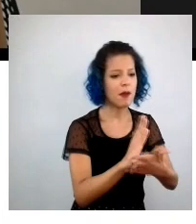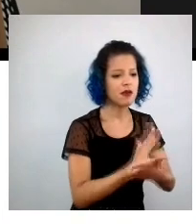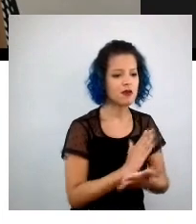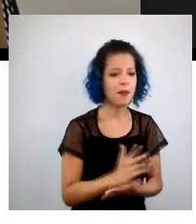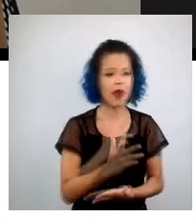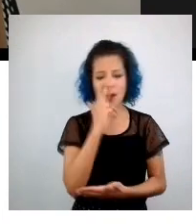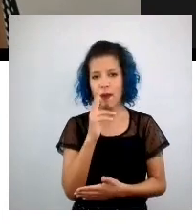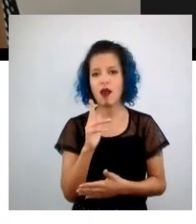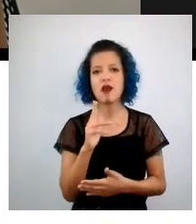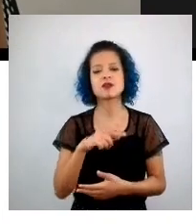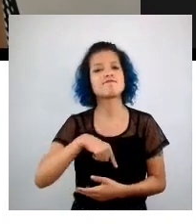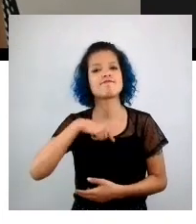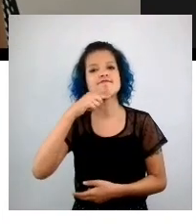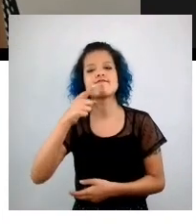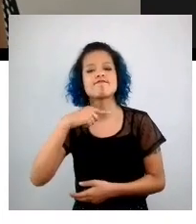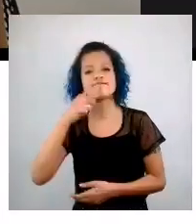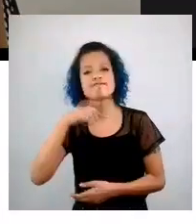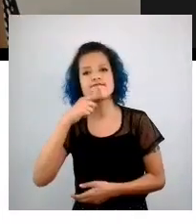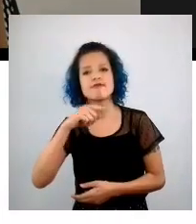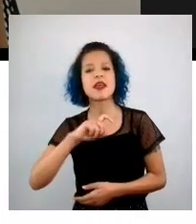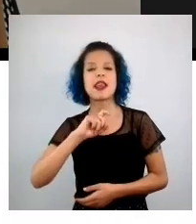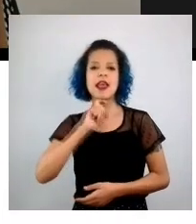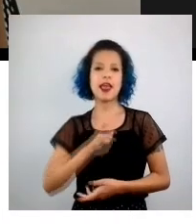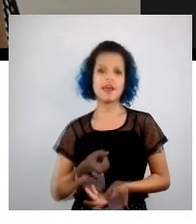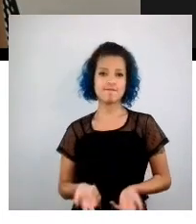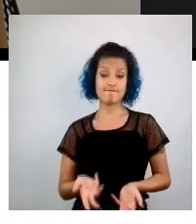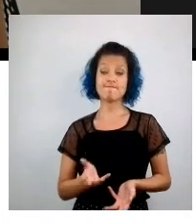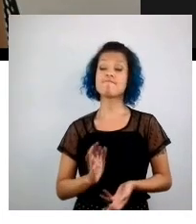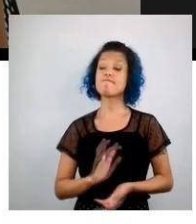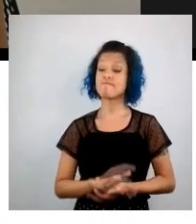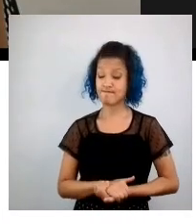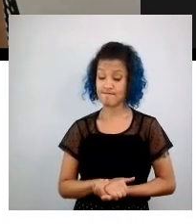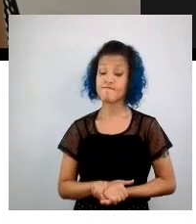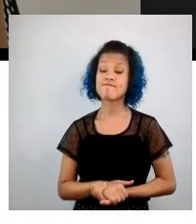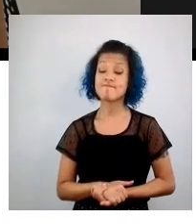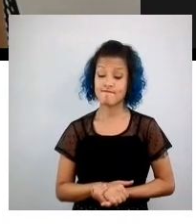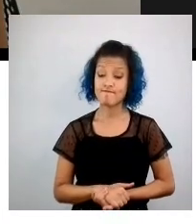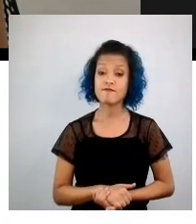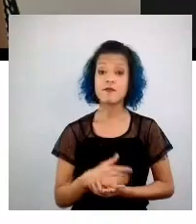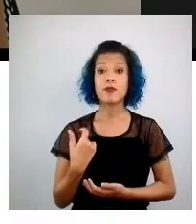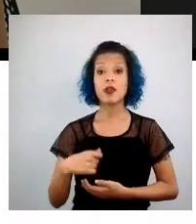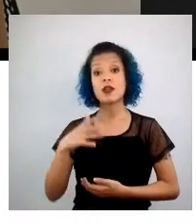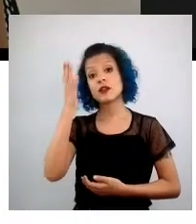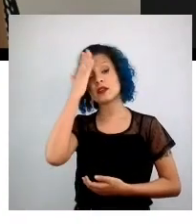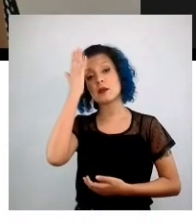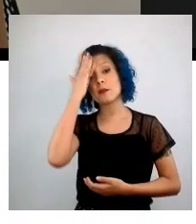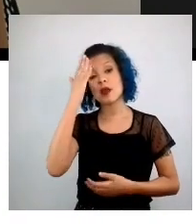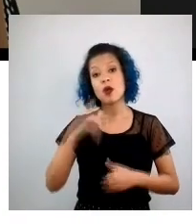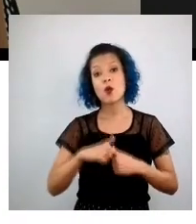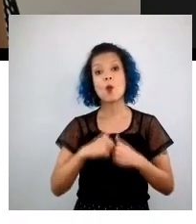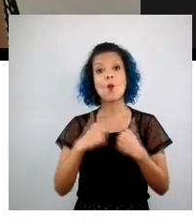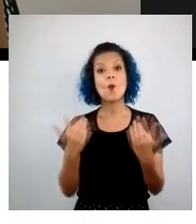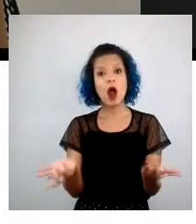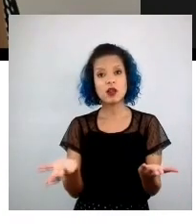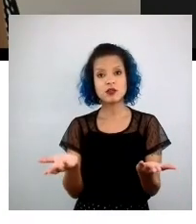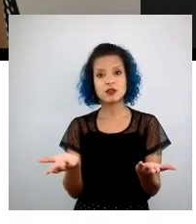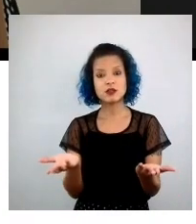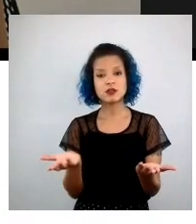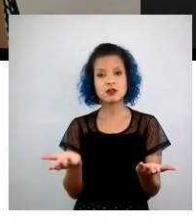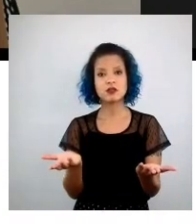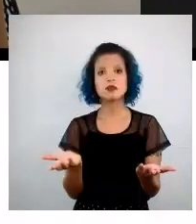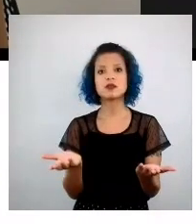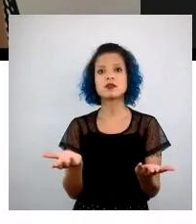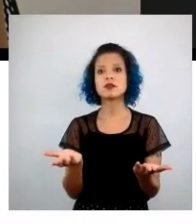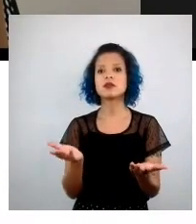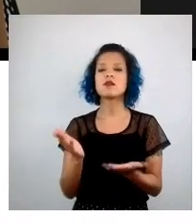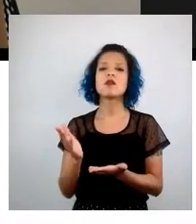muito importante que a gente entenda que quais são essas caixas que a gente precisa desfazer e que a